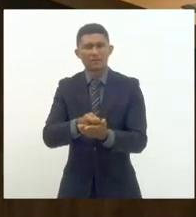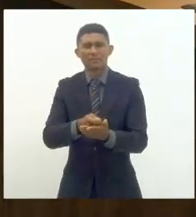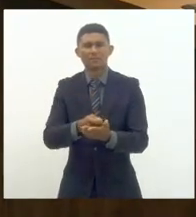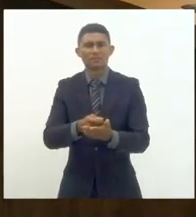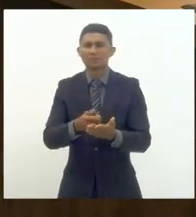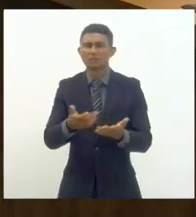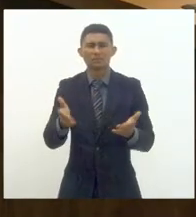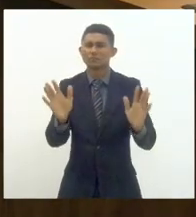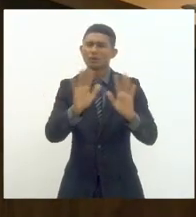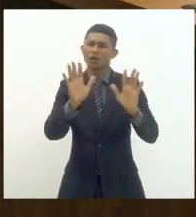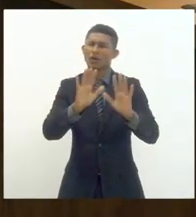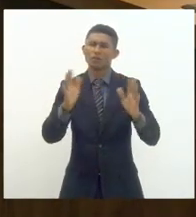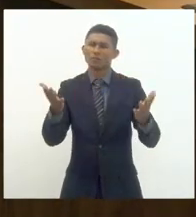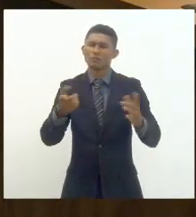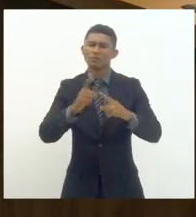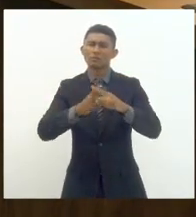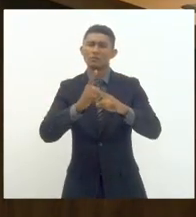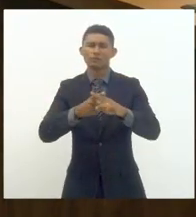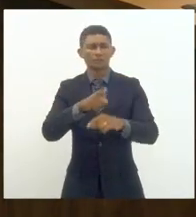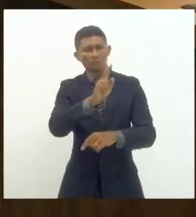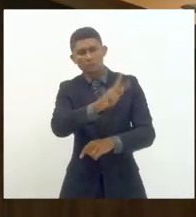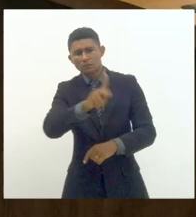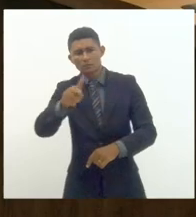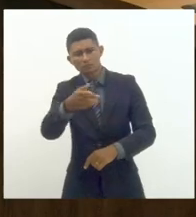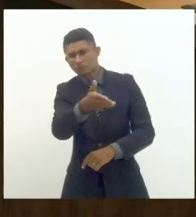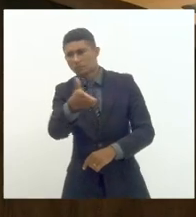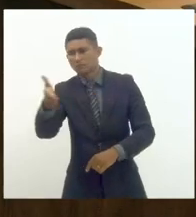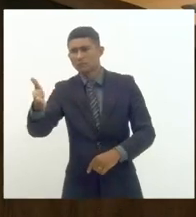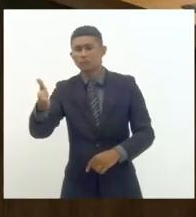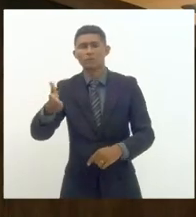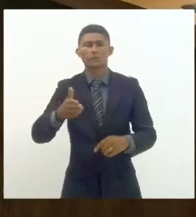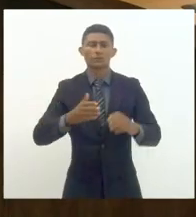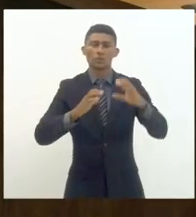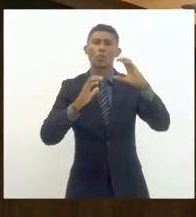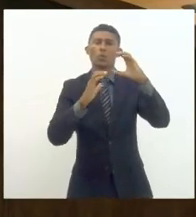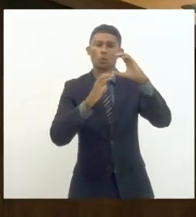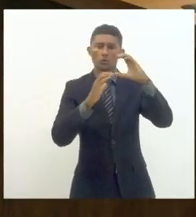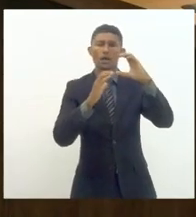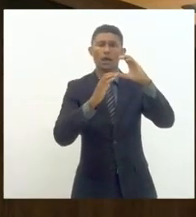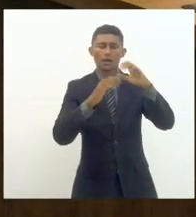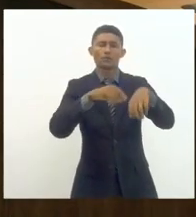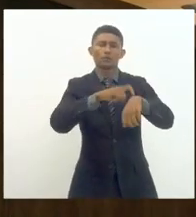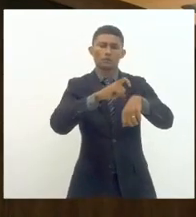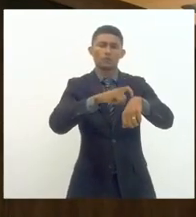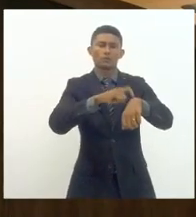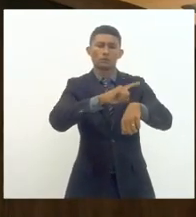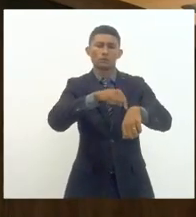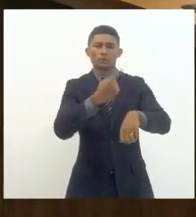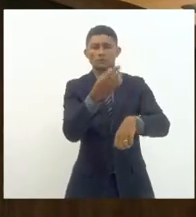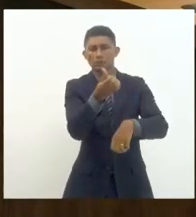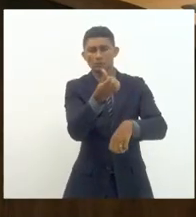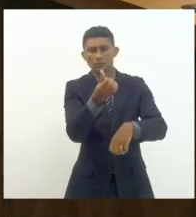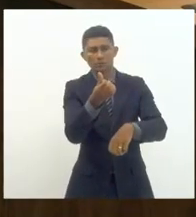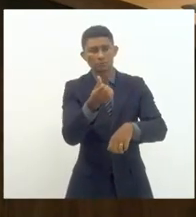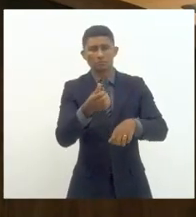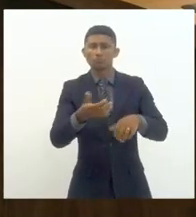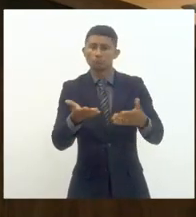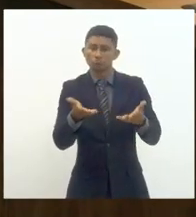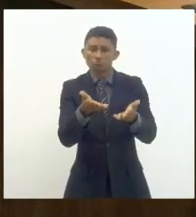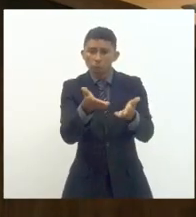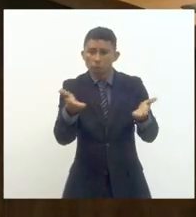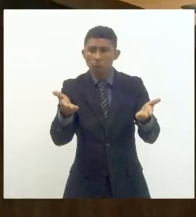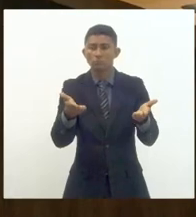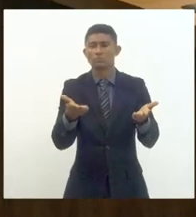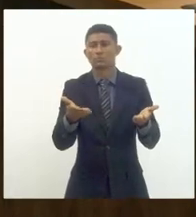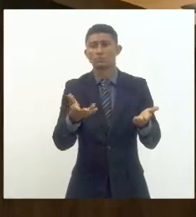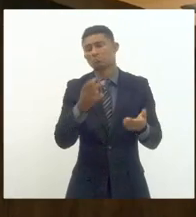automática, até porque professores e professoras concursados para o regime de 16 horas poderiam,